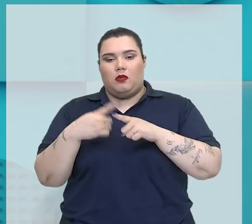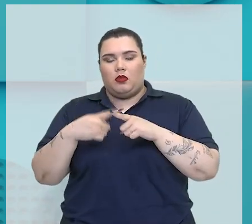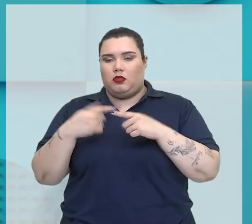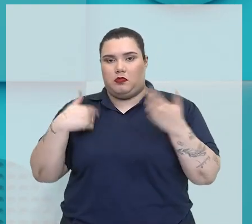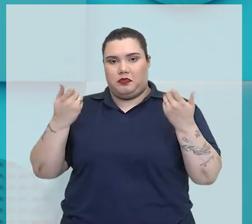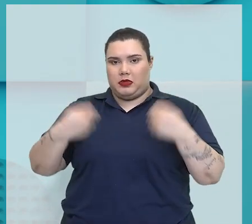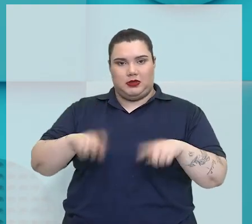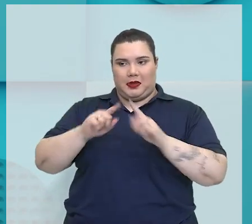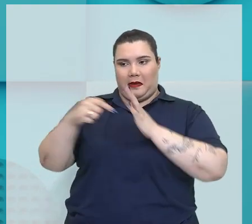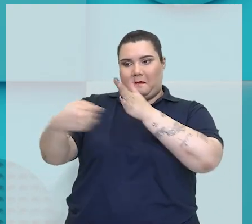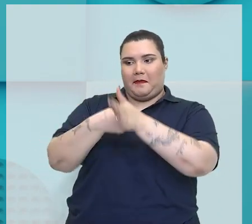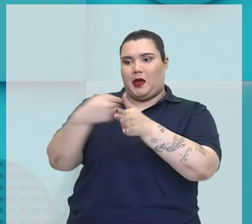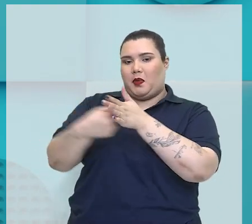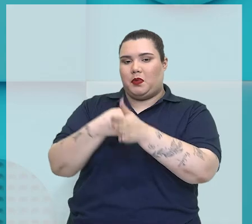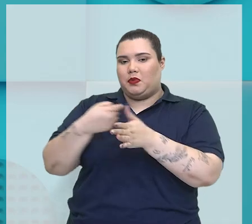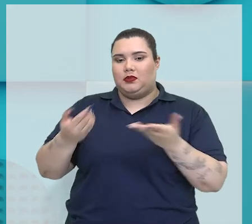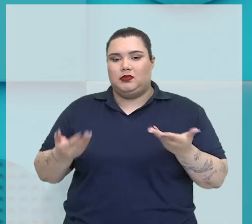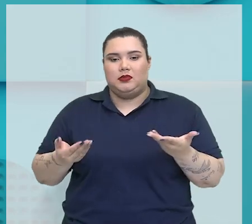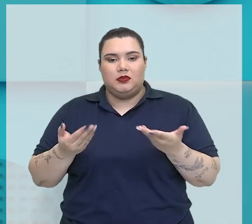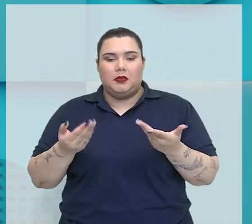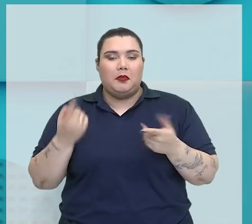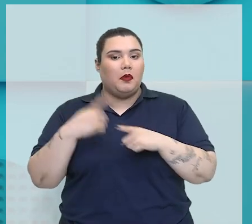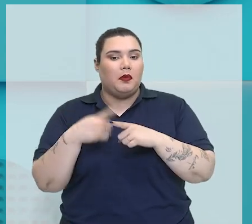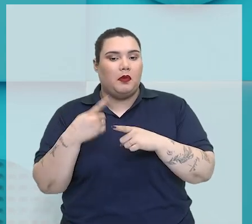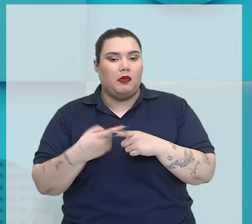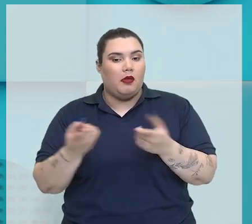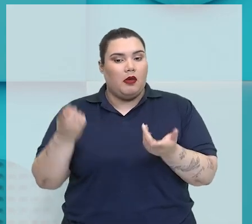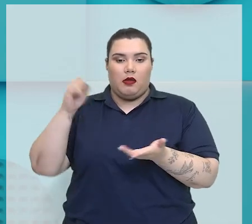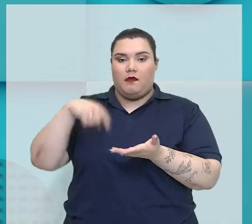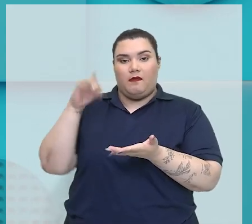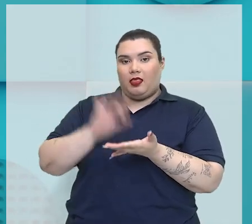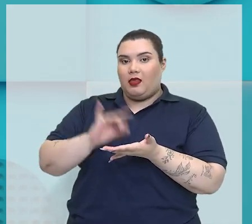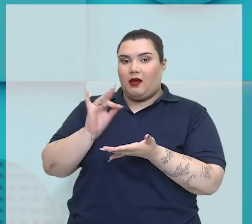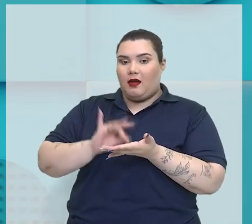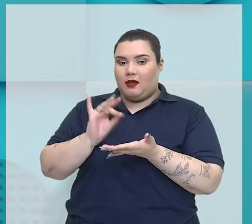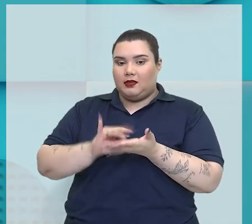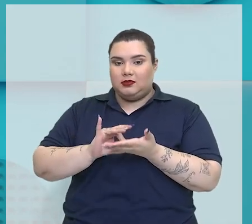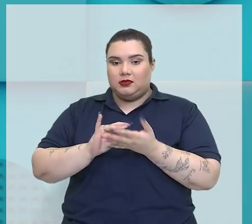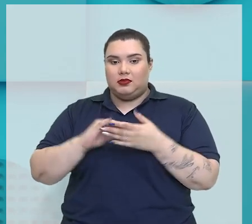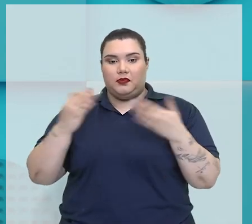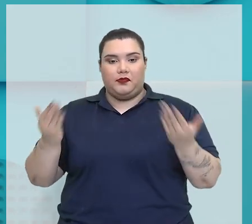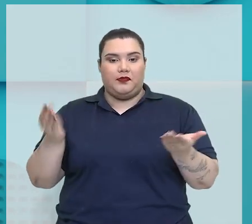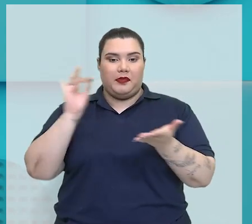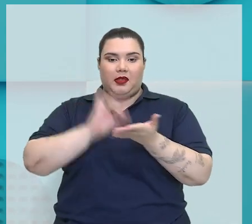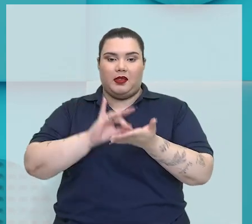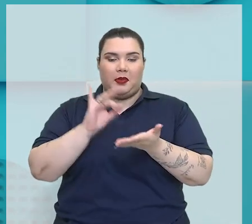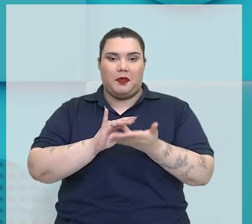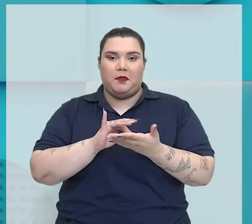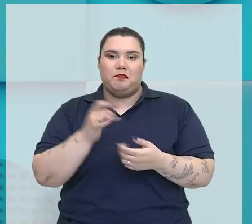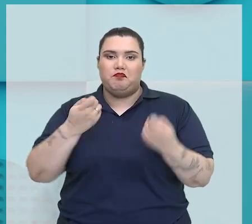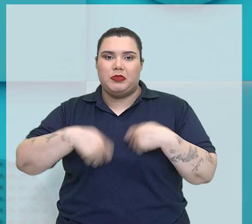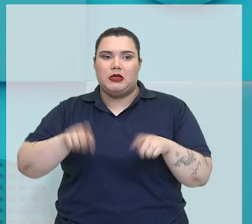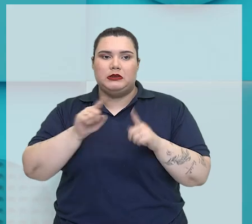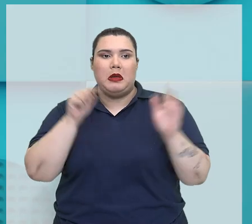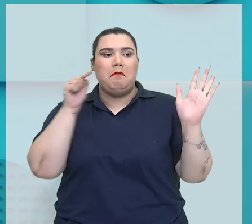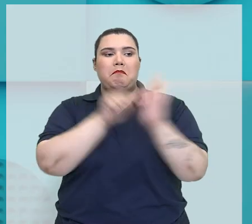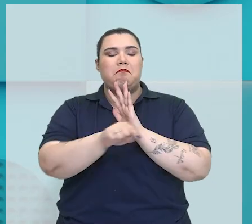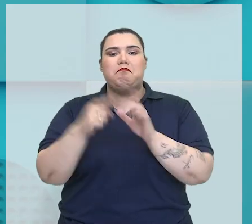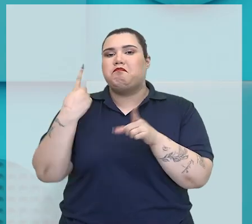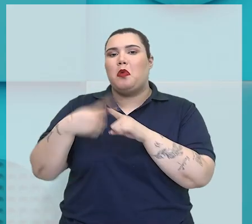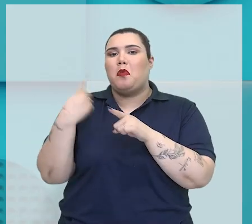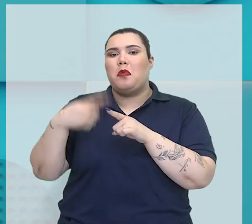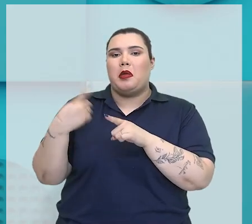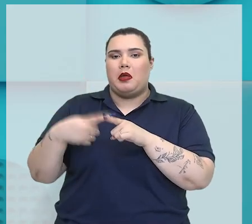ser questionada, né? Porque é uma verdade, e verdade não pode ser questionado, né?